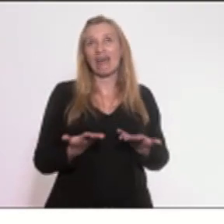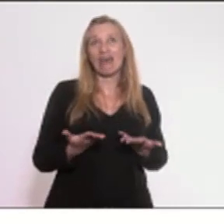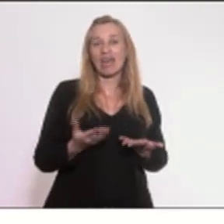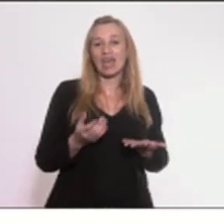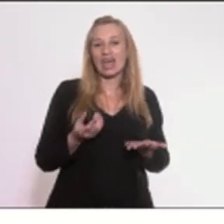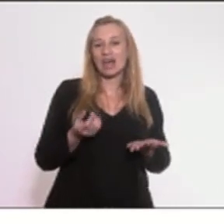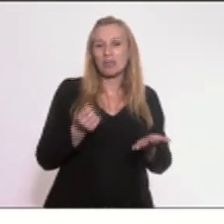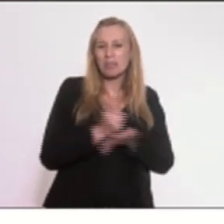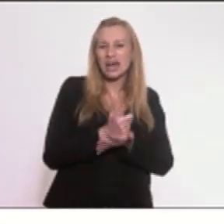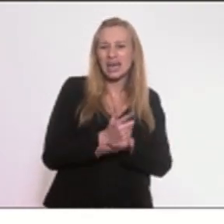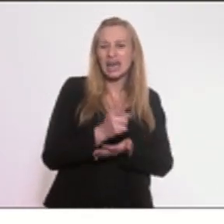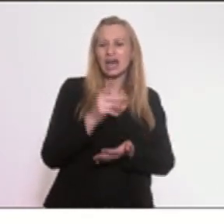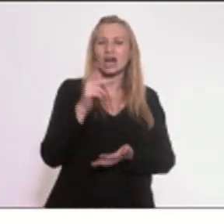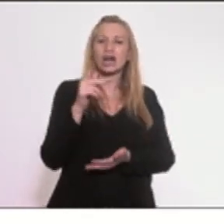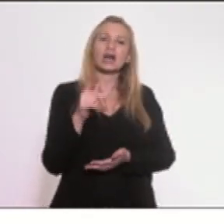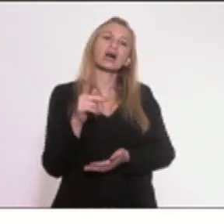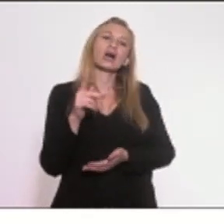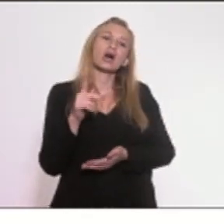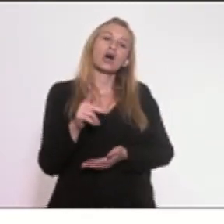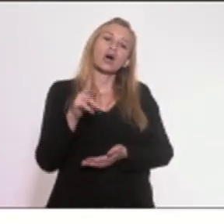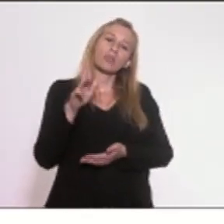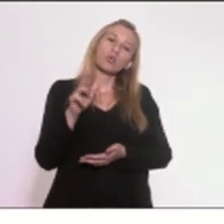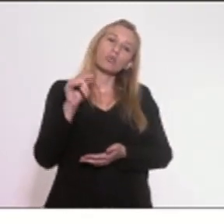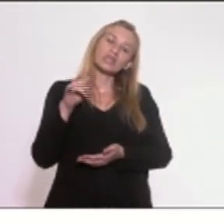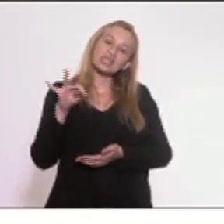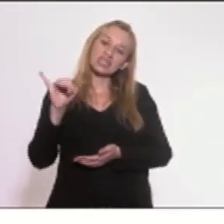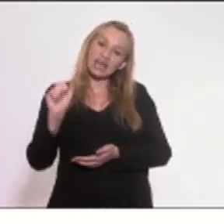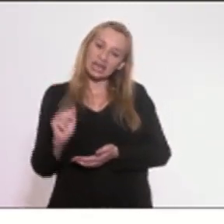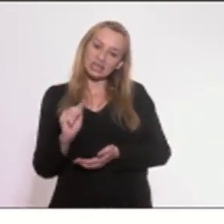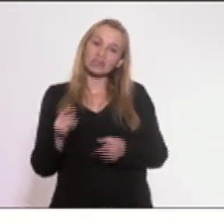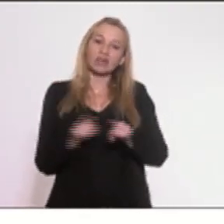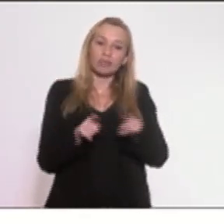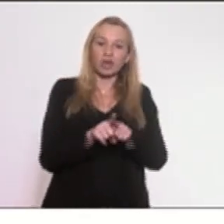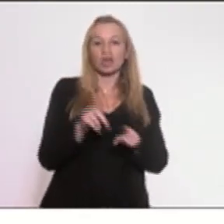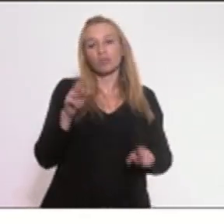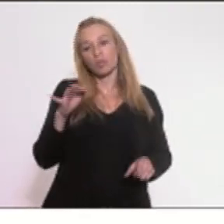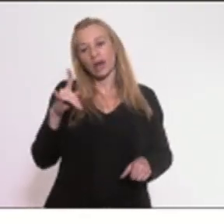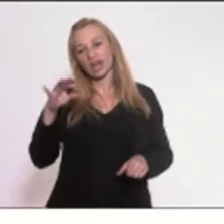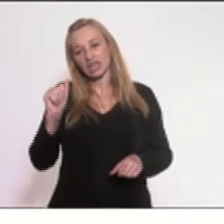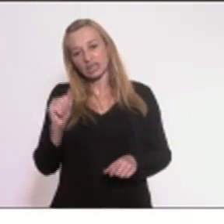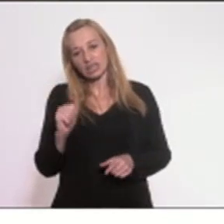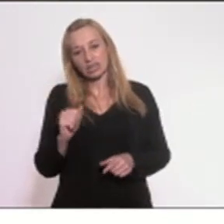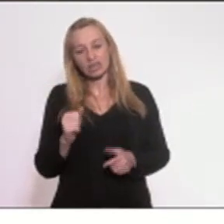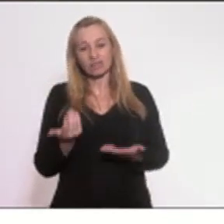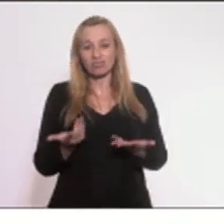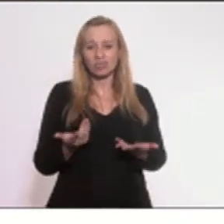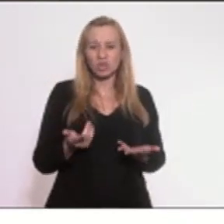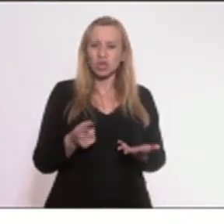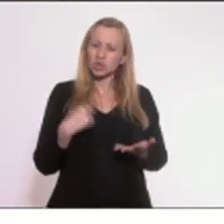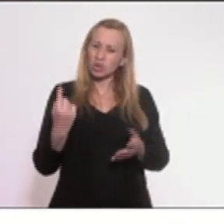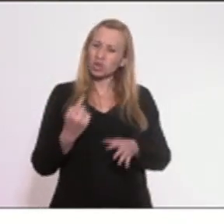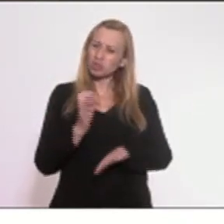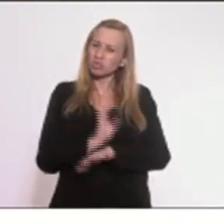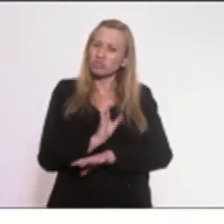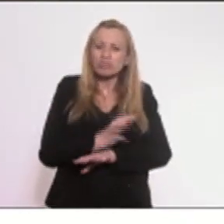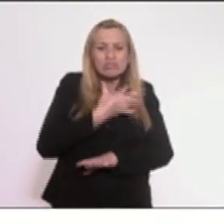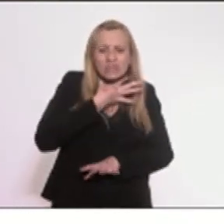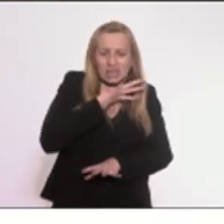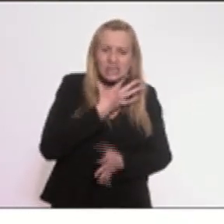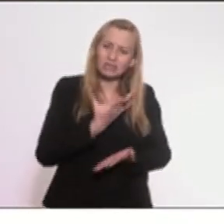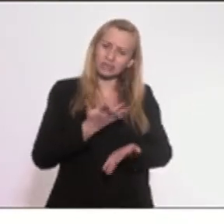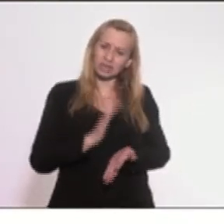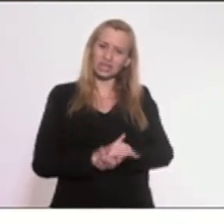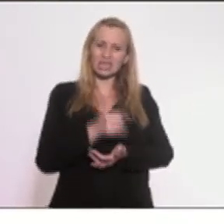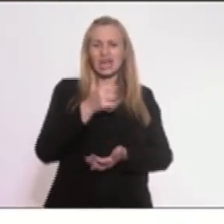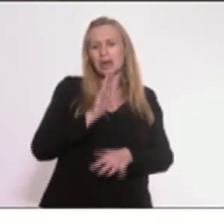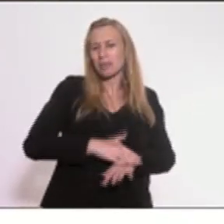propaganda, por exemplo, não faz sentido. Com o estado do Rio quebrado, com déficit esse ano orçado em 8 bilhões, com déficit geral de mais de